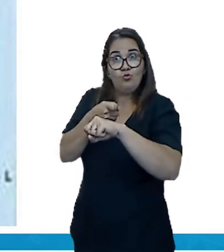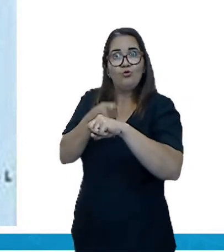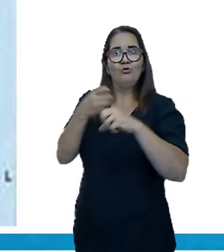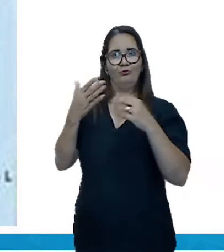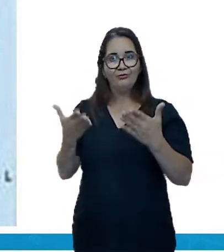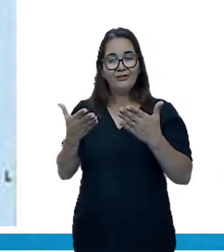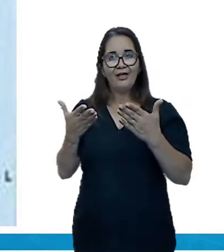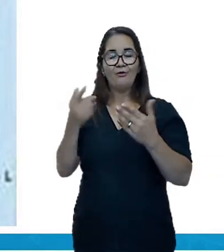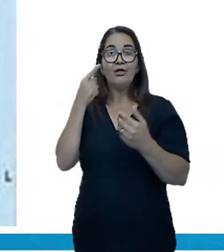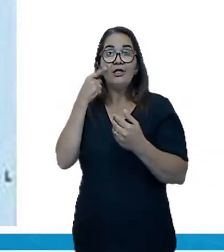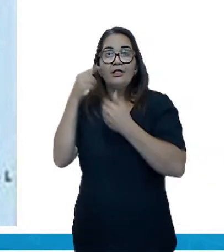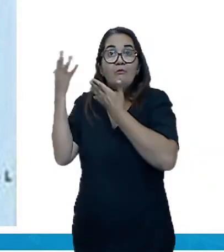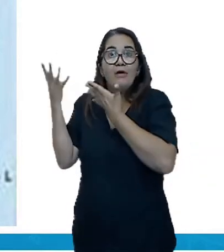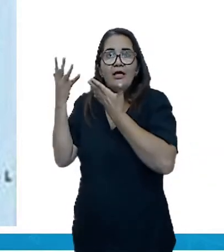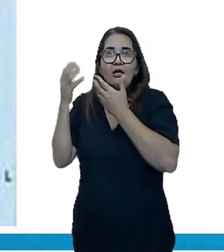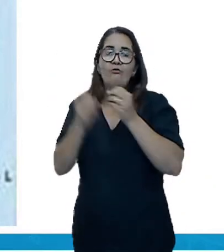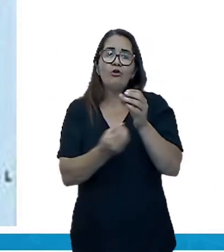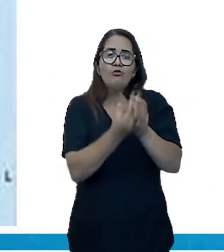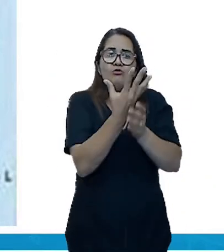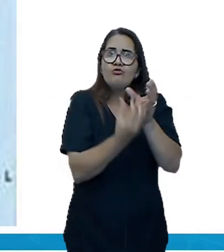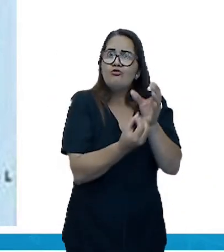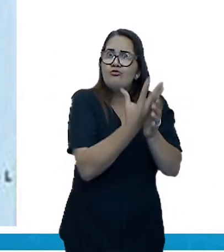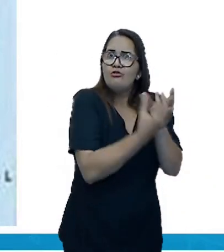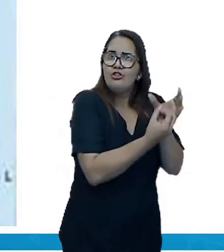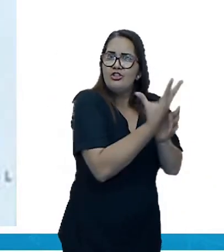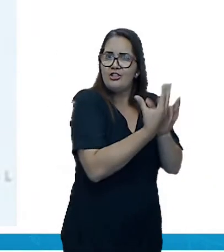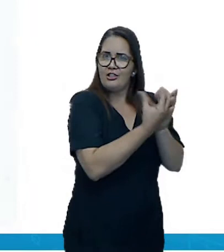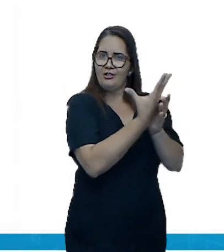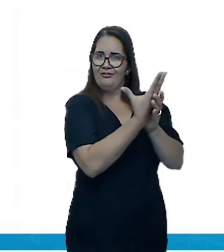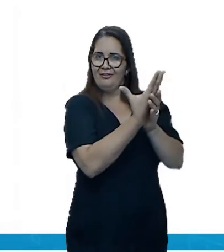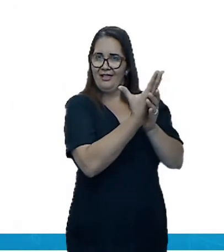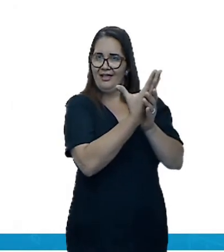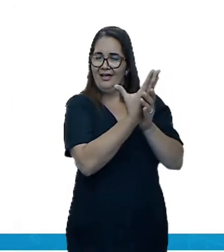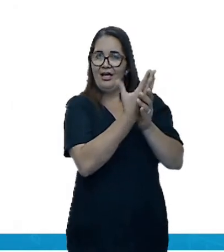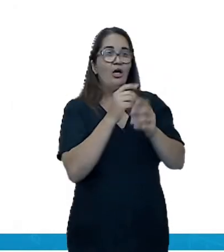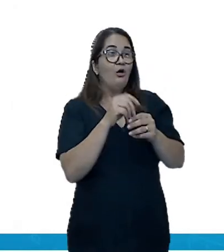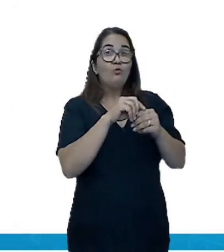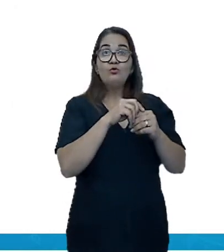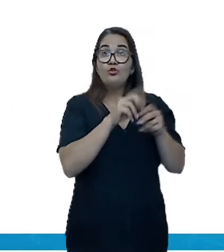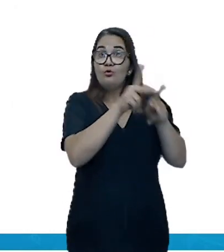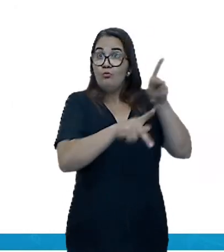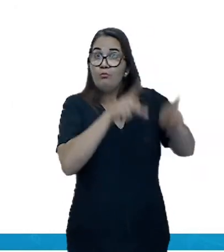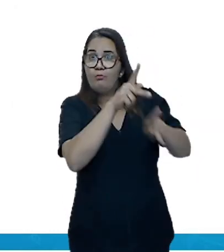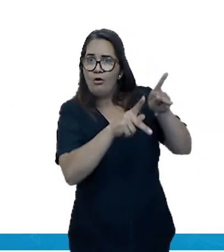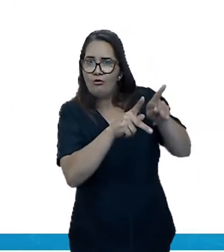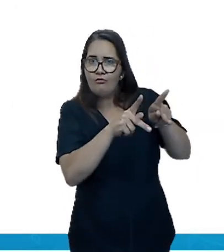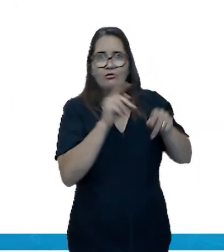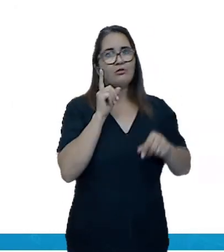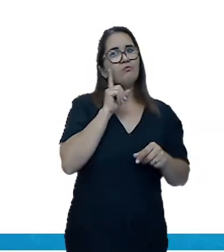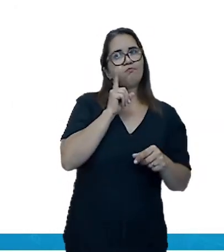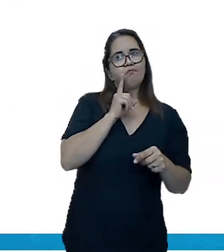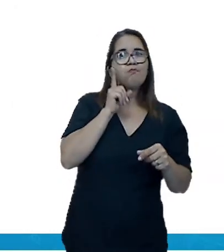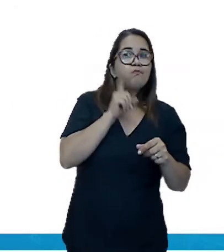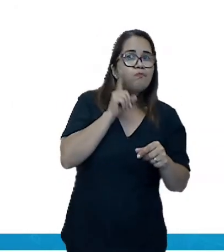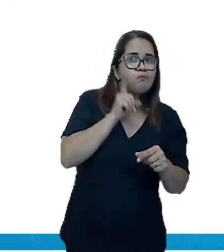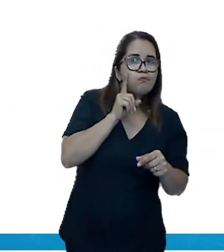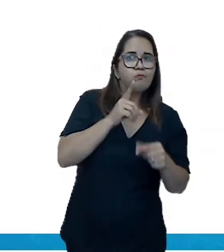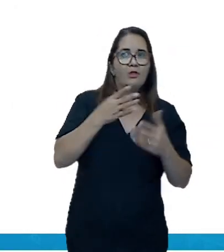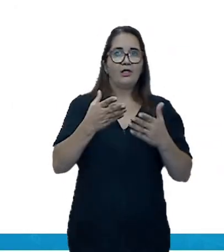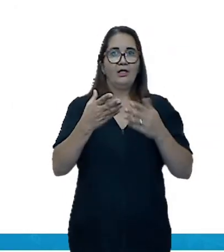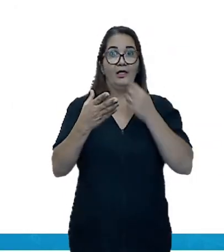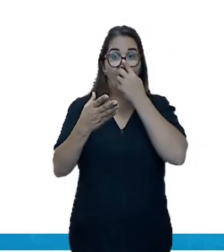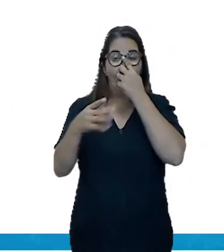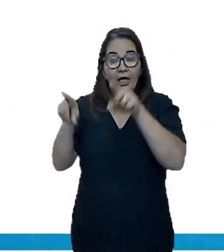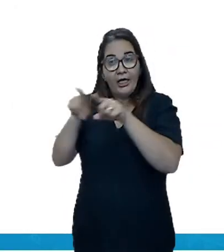povos americanos. Vestígios encontrados no sítio arqueológico de Clovis, no México,